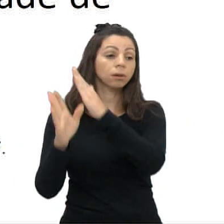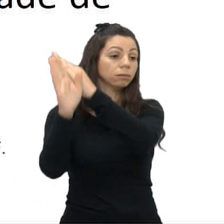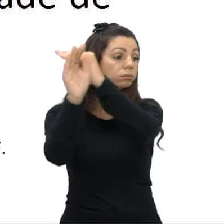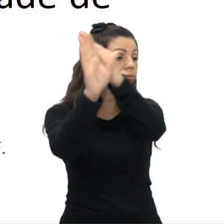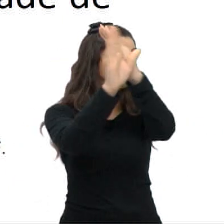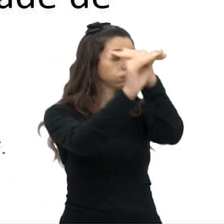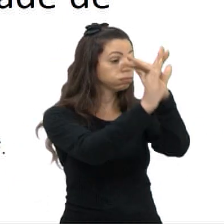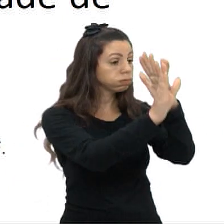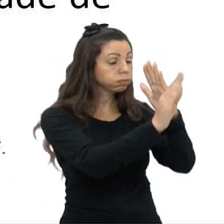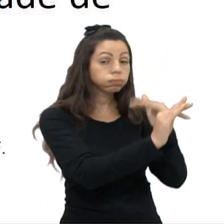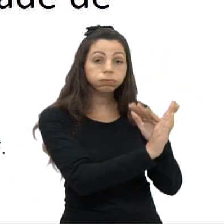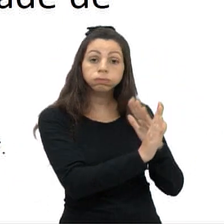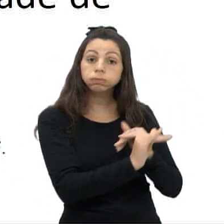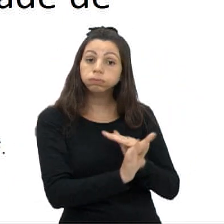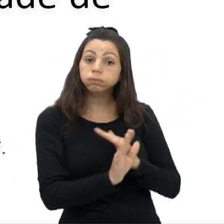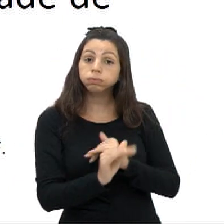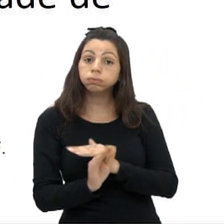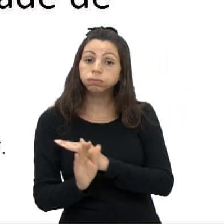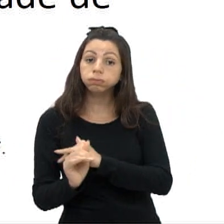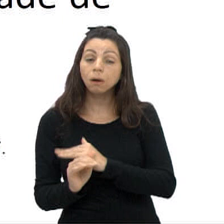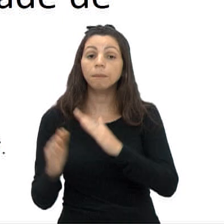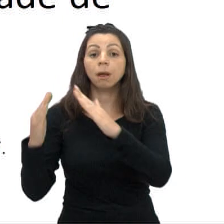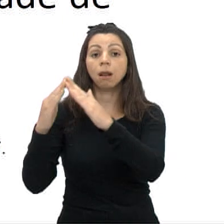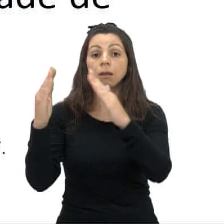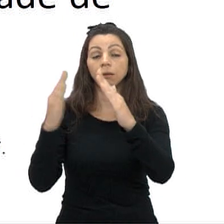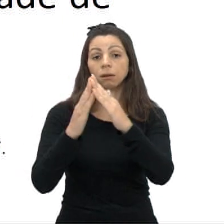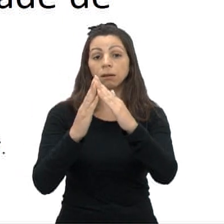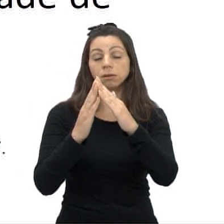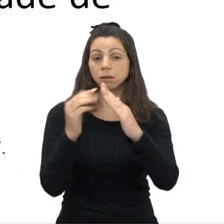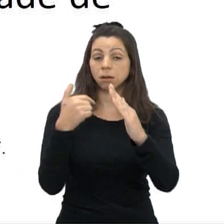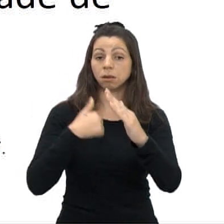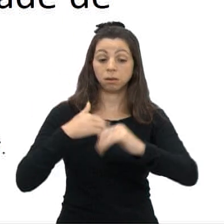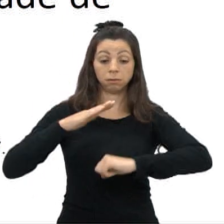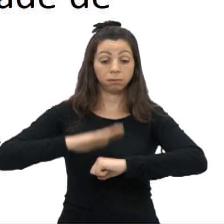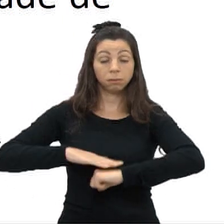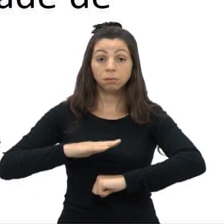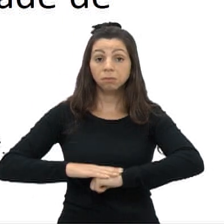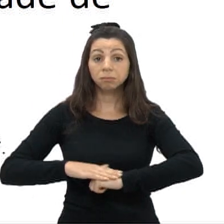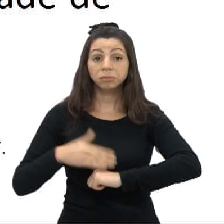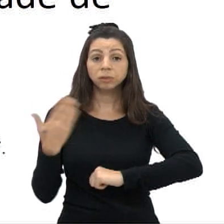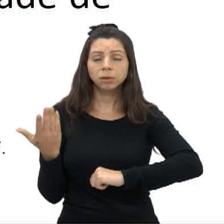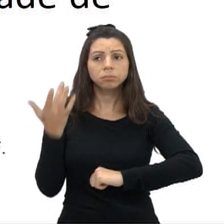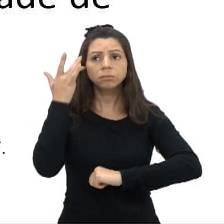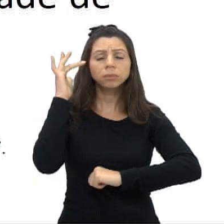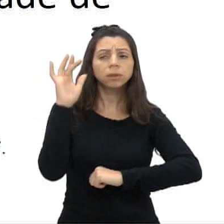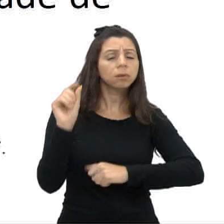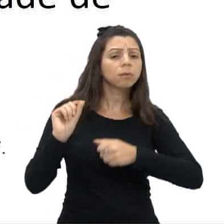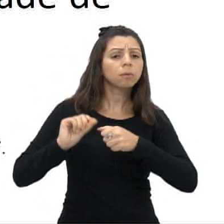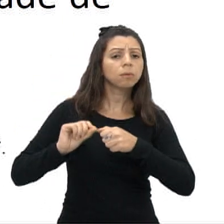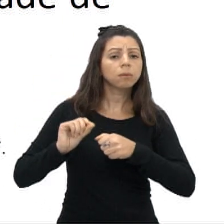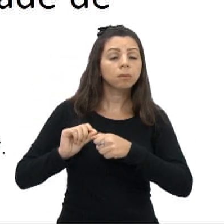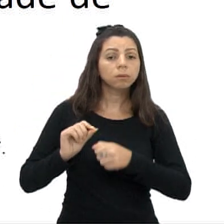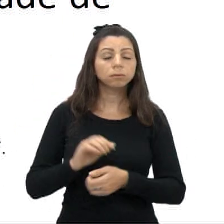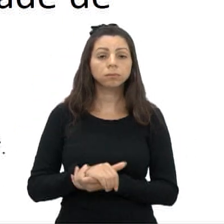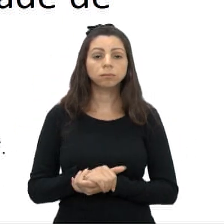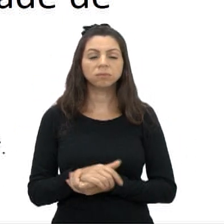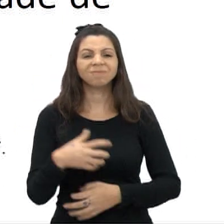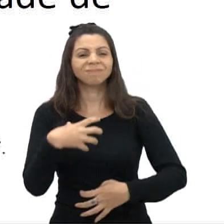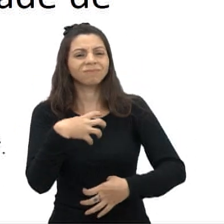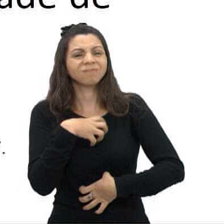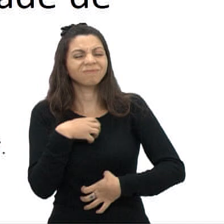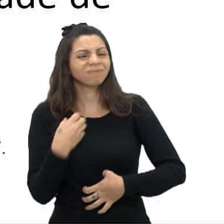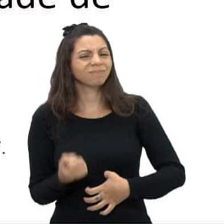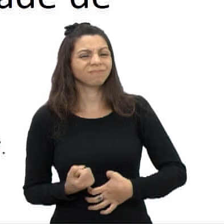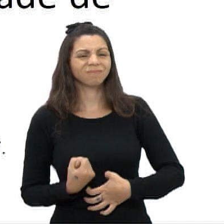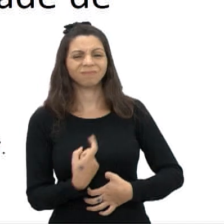apartamento, feito almas penadas. Eu mesmo não sabia o que fazer. Experimentava uma sensação